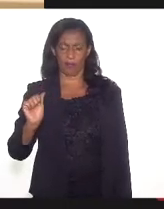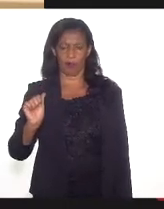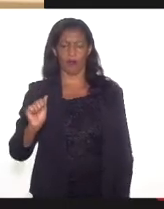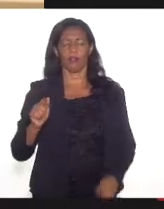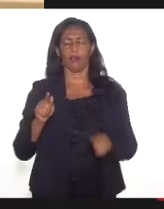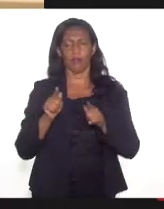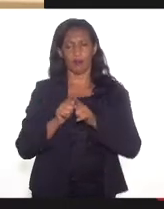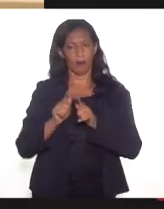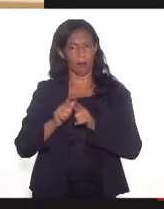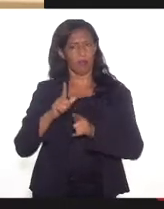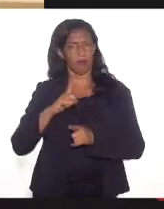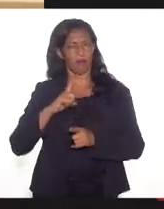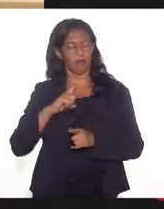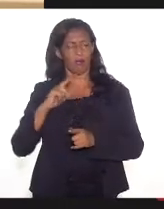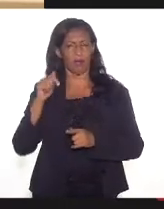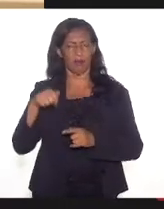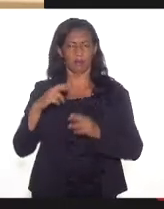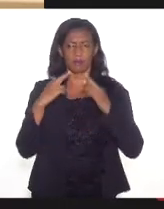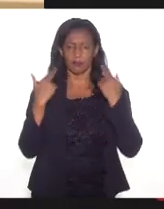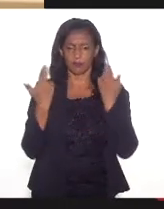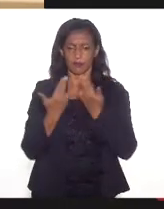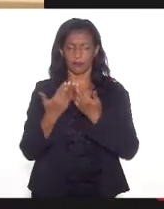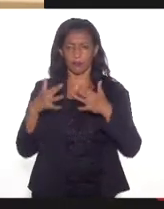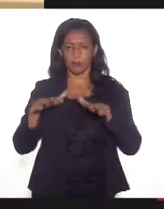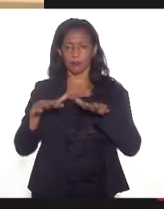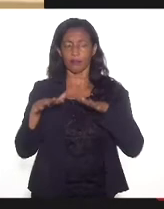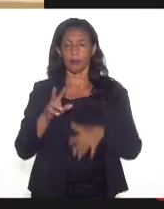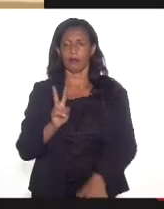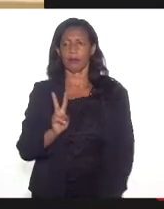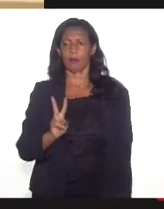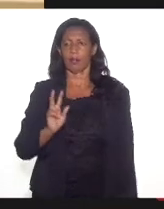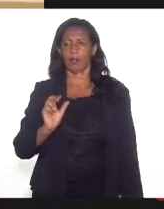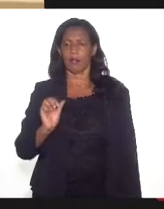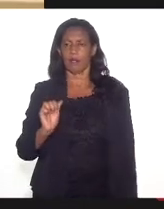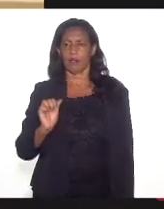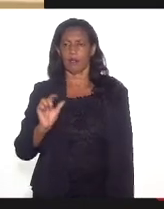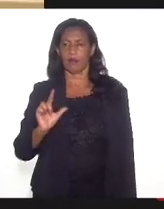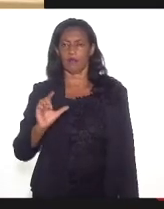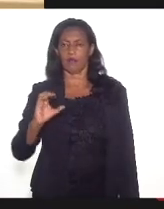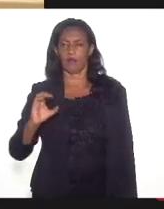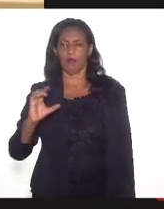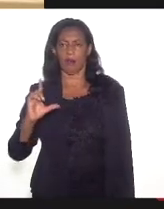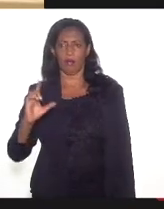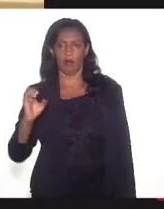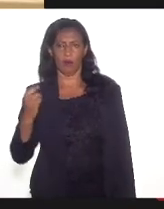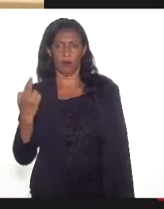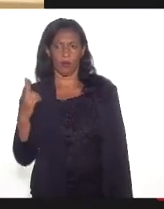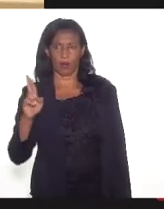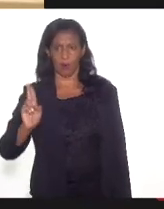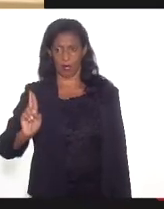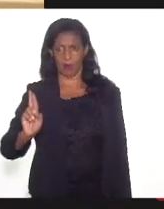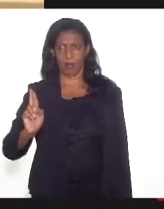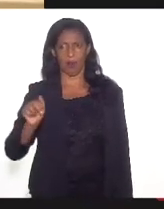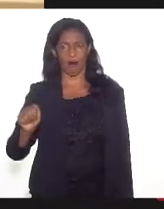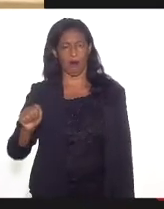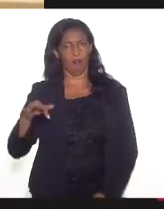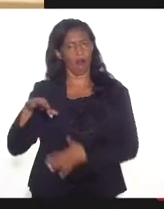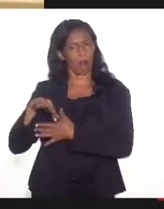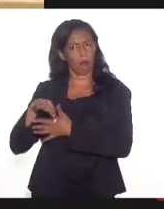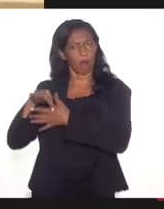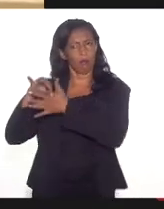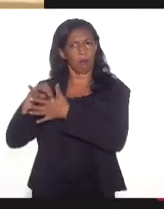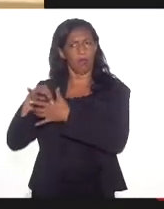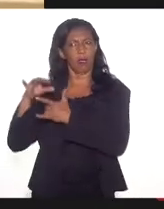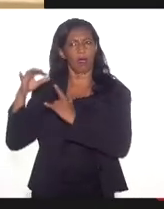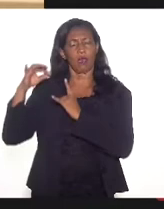nessa nossa audiência pública, Valcler representando, Valcler Fernandes representando a Fundação